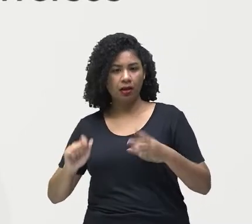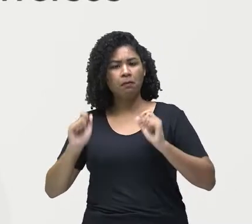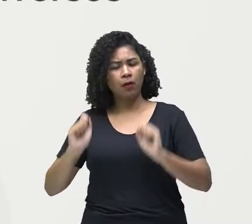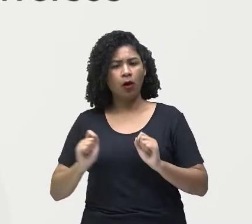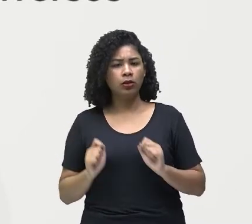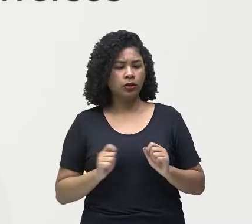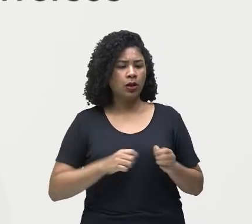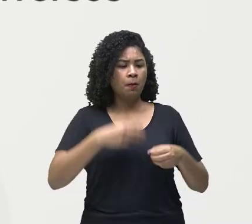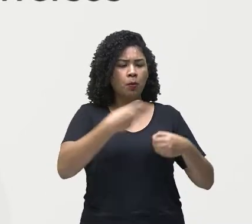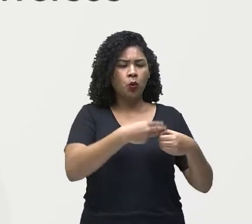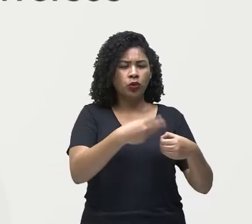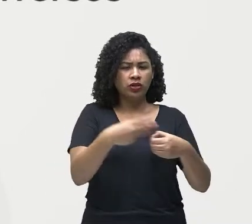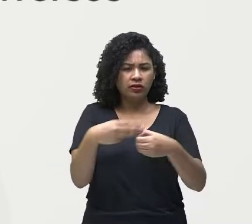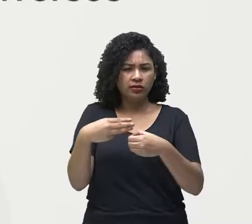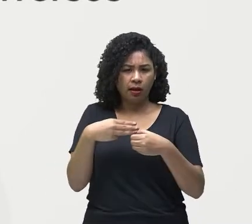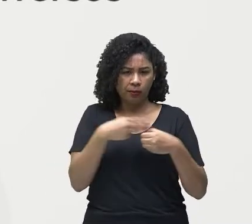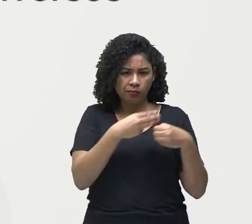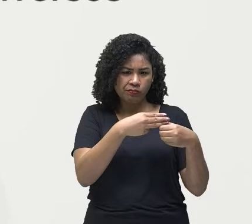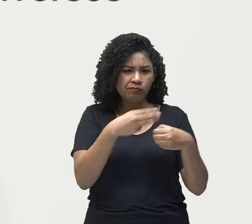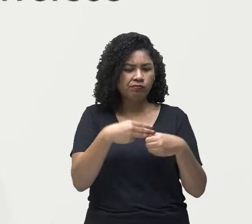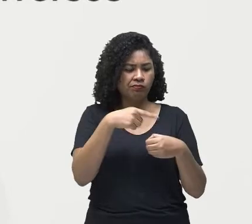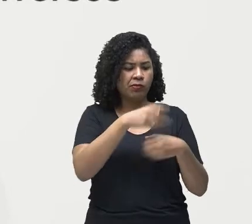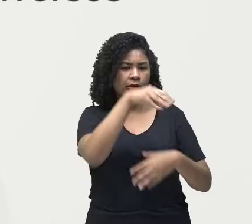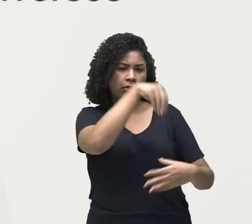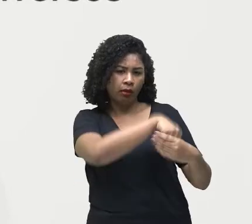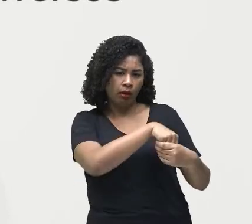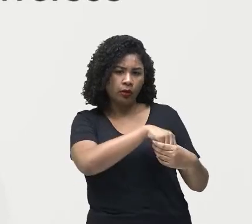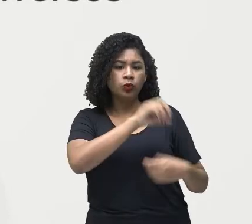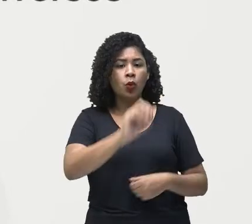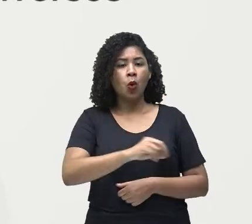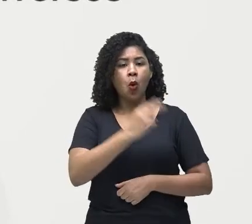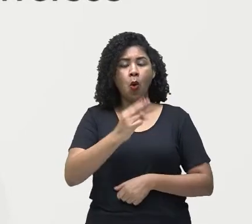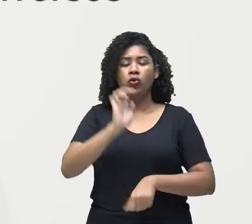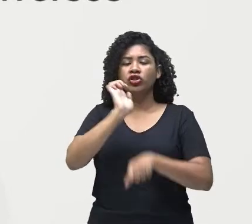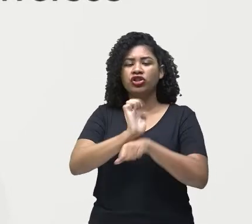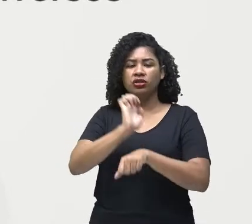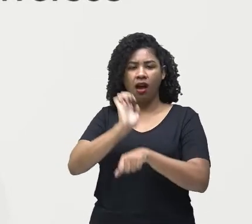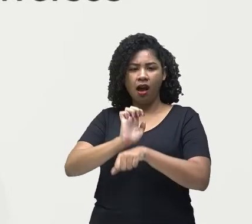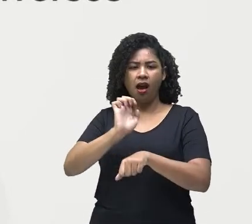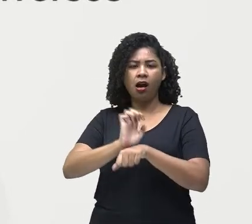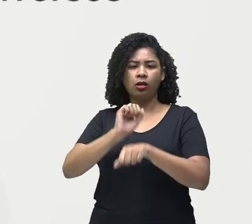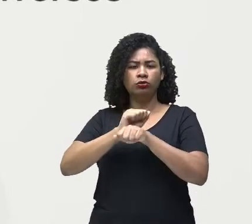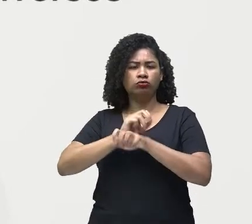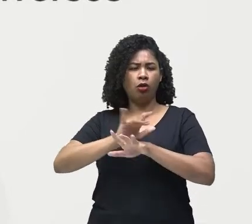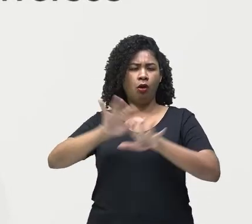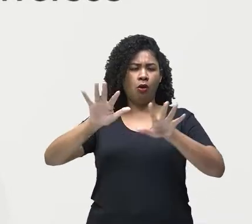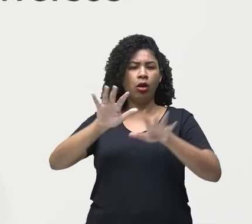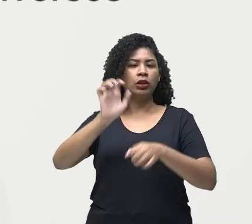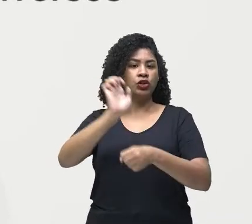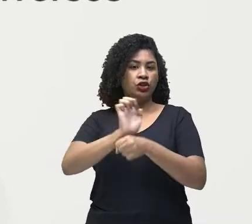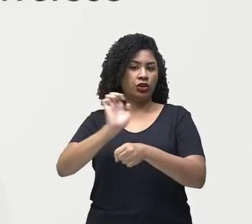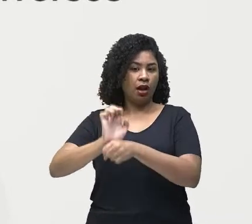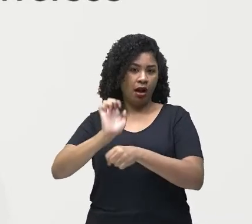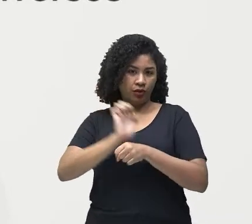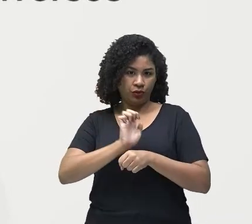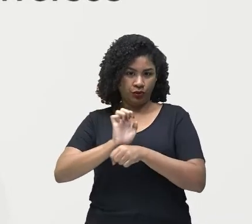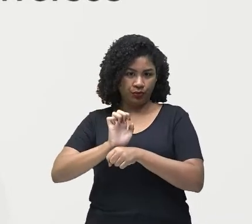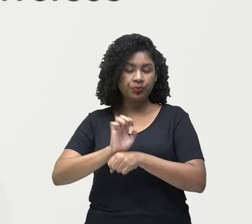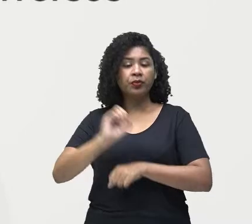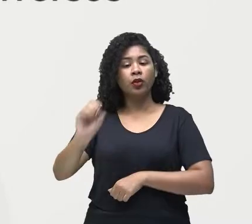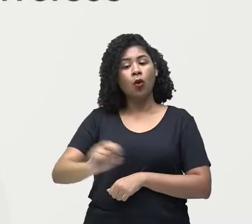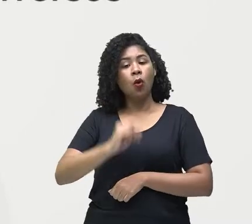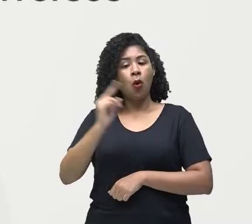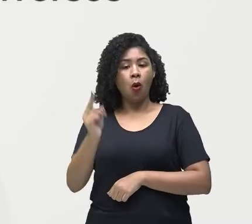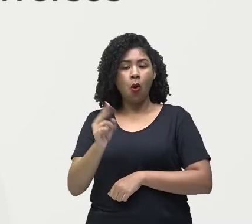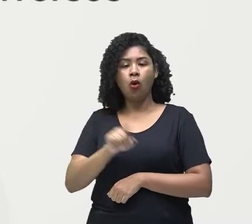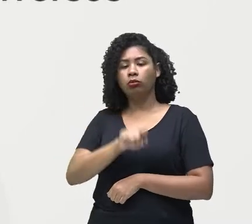municipal, quando acontece aí no seu município, a nível estadual, quando acontece no estado,